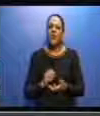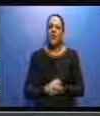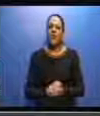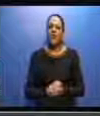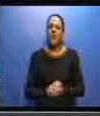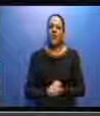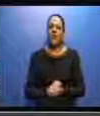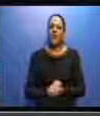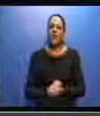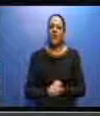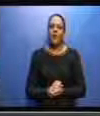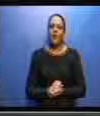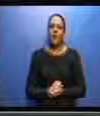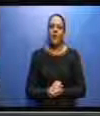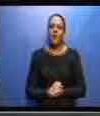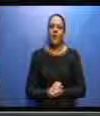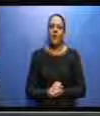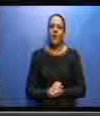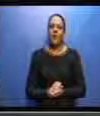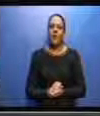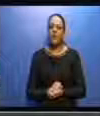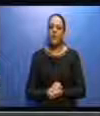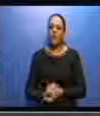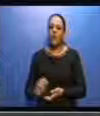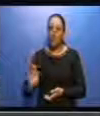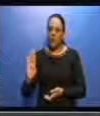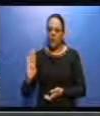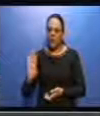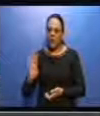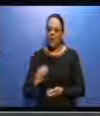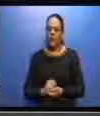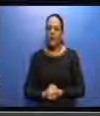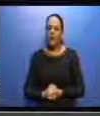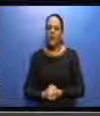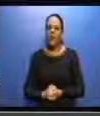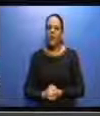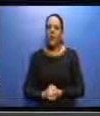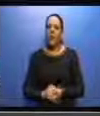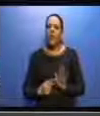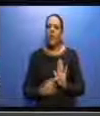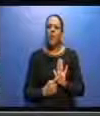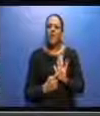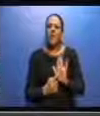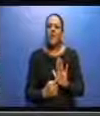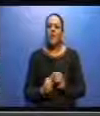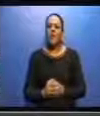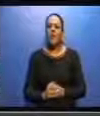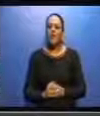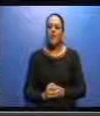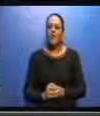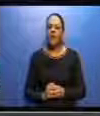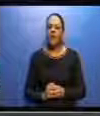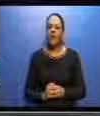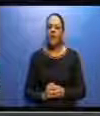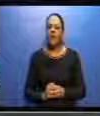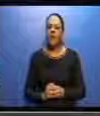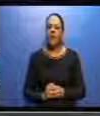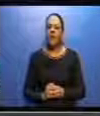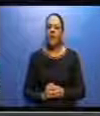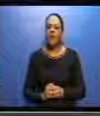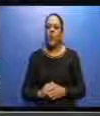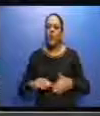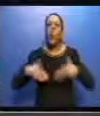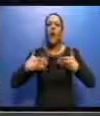ativar essa é a pergunta é um exercício b aponte o momento histórico em que se fato se intensificou no